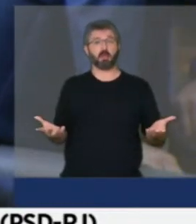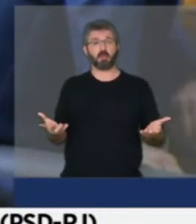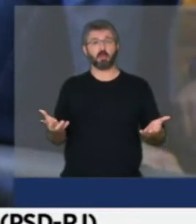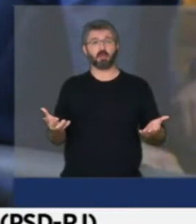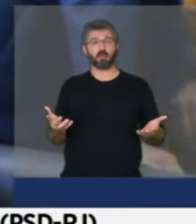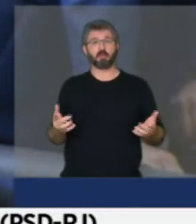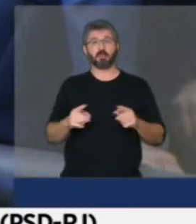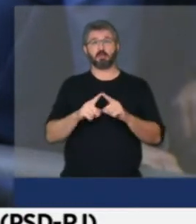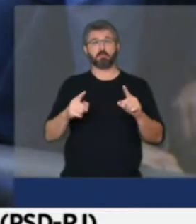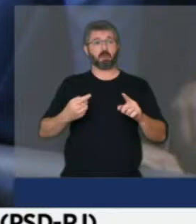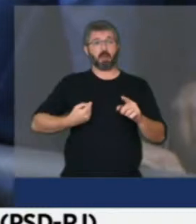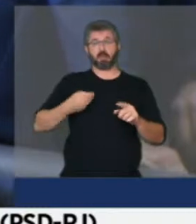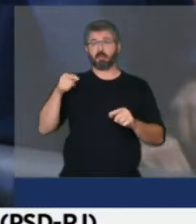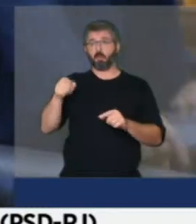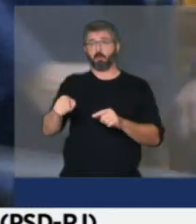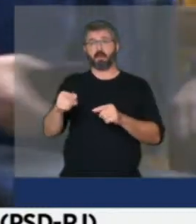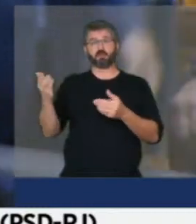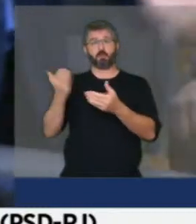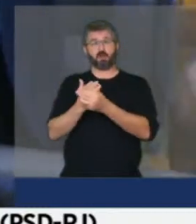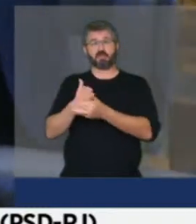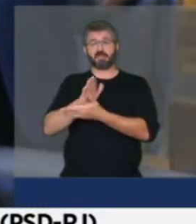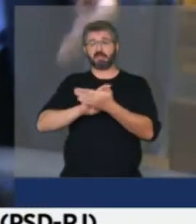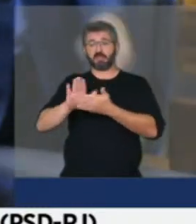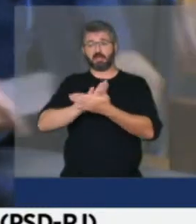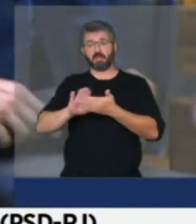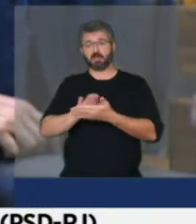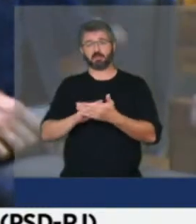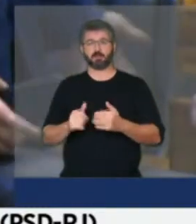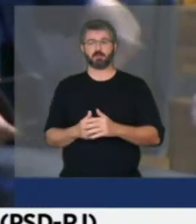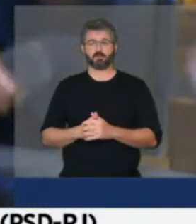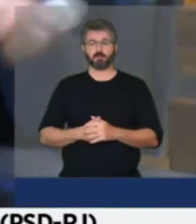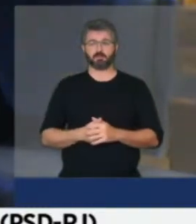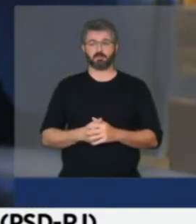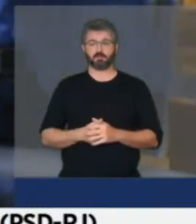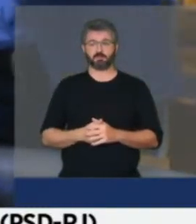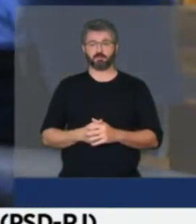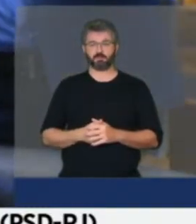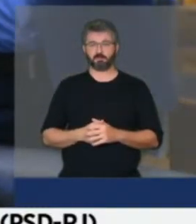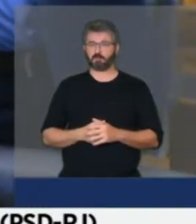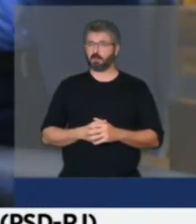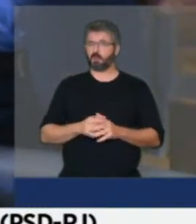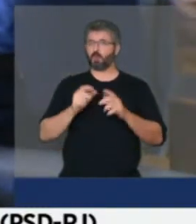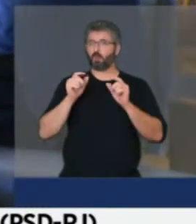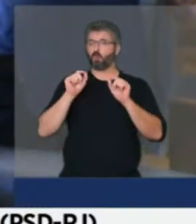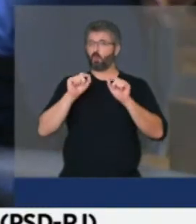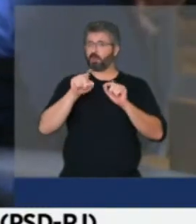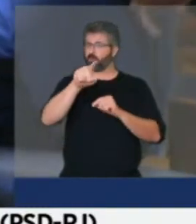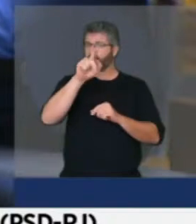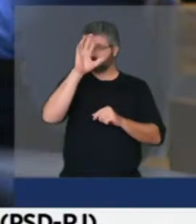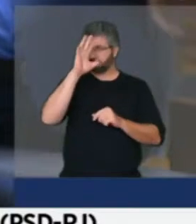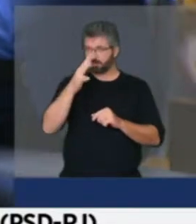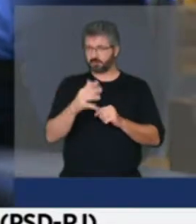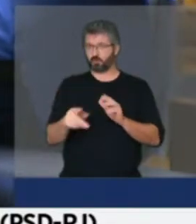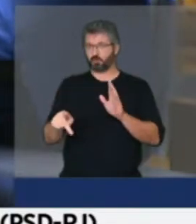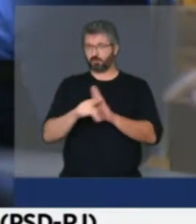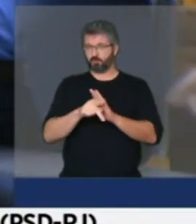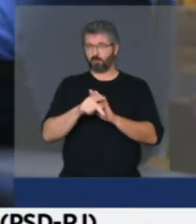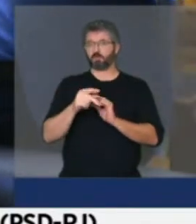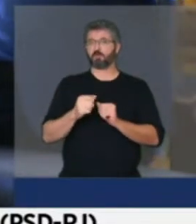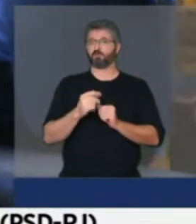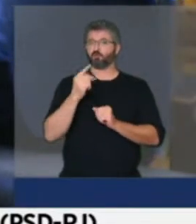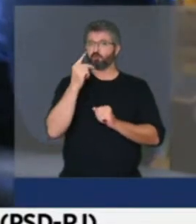ter participado da instrução do processo. Esses desdobramentos, oriundos da decisão de Vossa